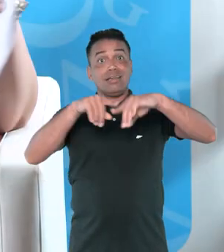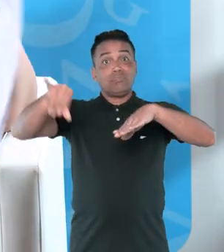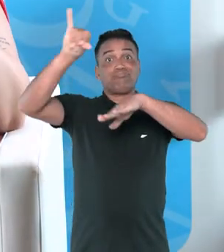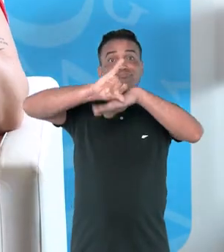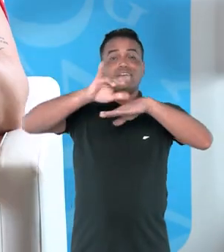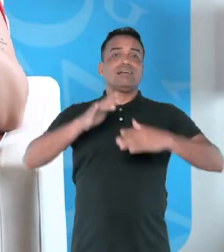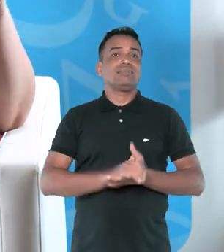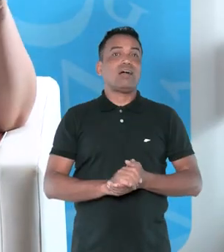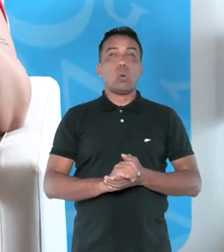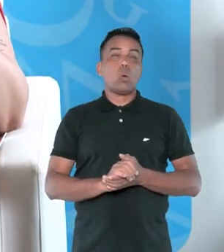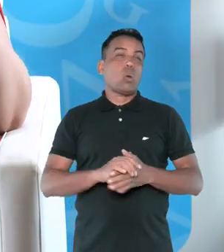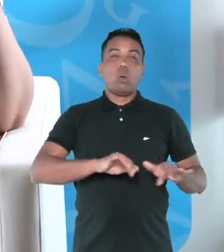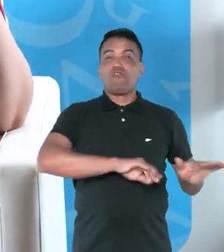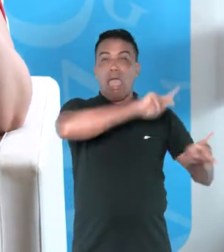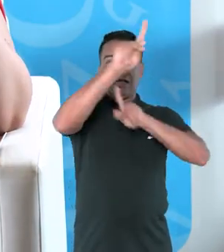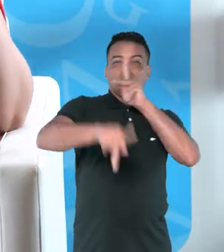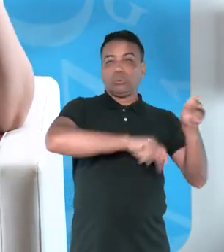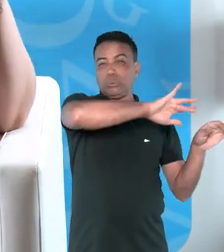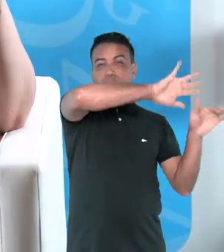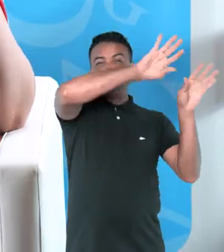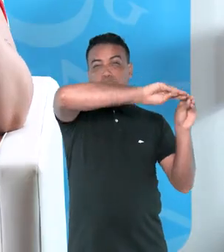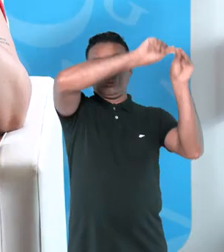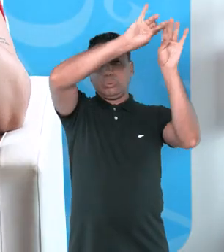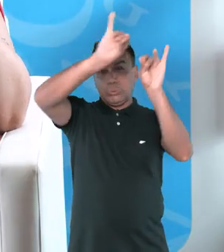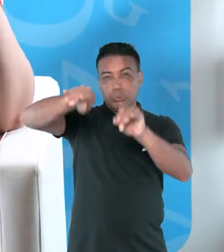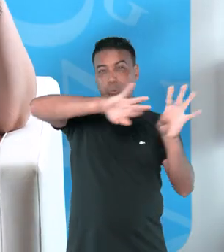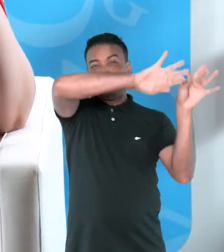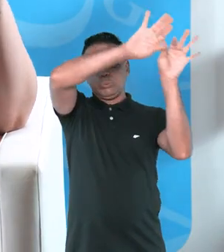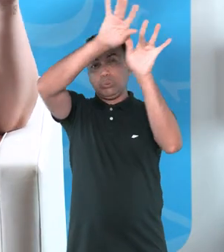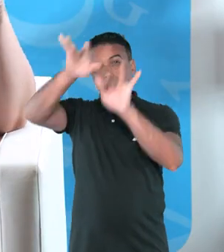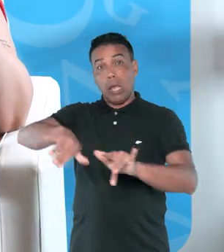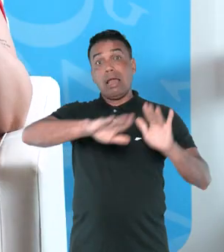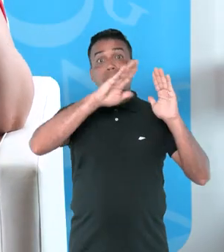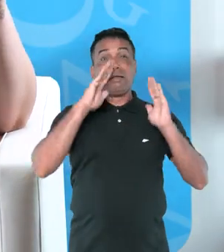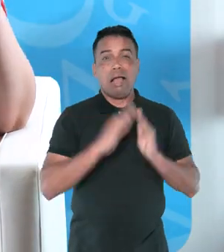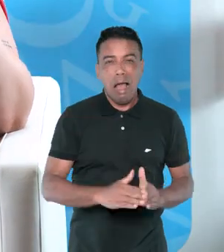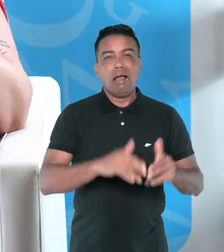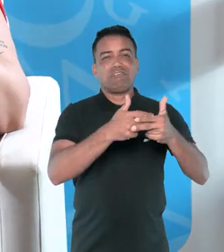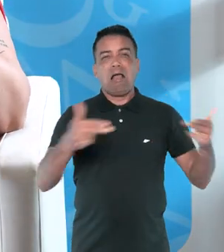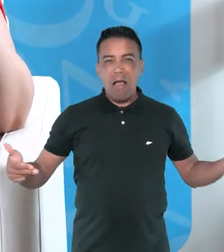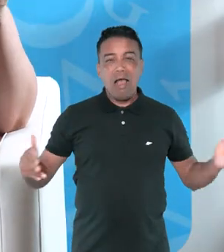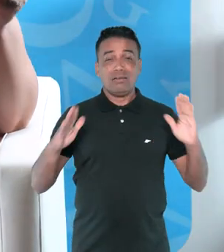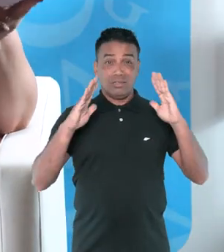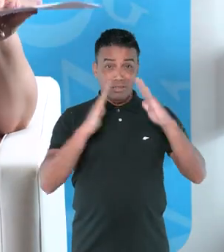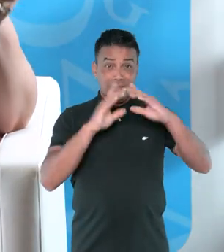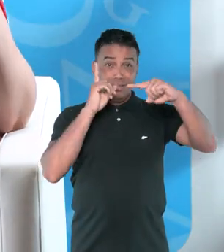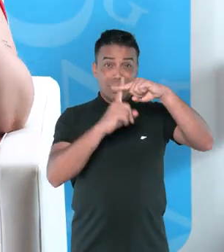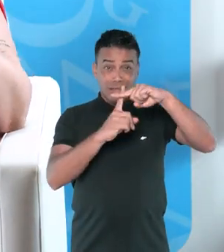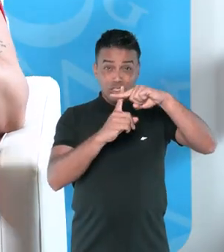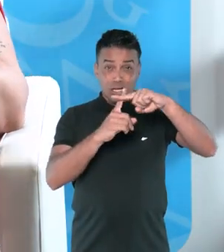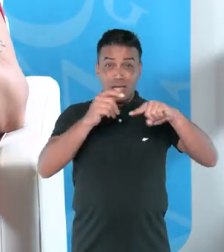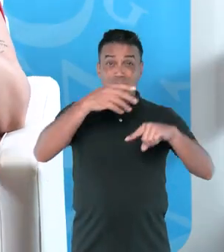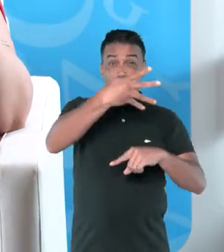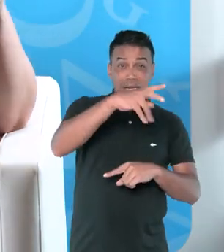uma tempestade de areia ou um movimento de uma duna e cobrir casas, enfim. E essa igreja ficou 45 anos